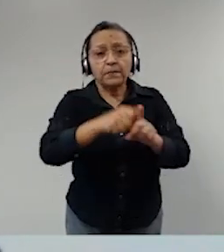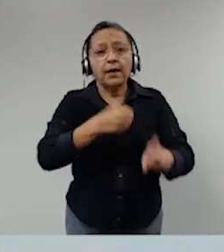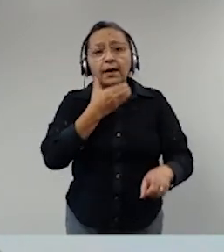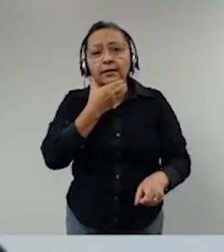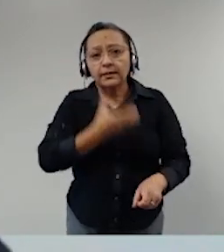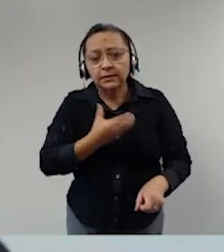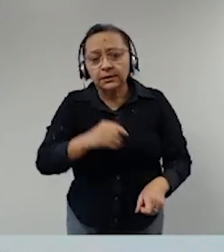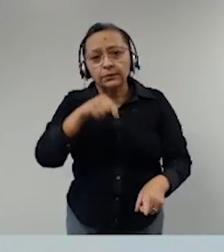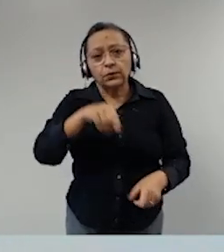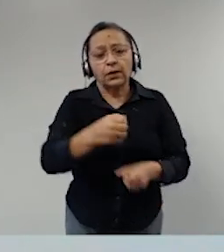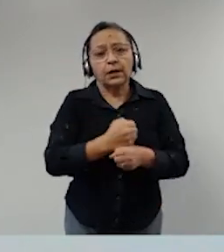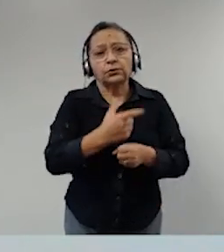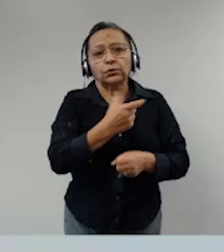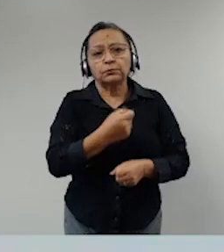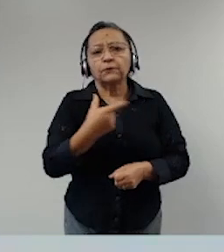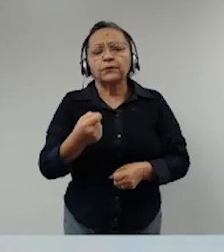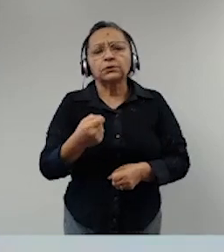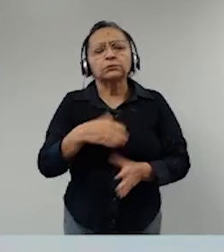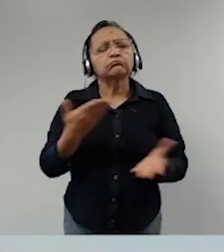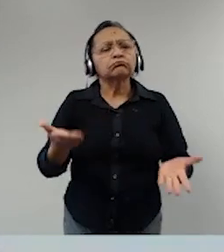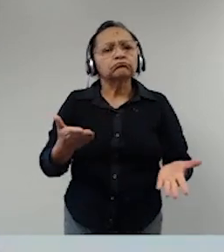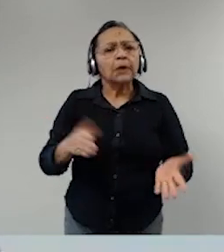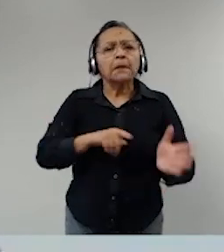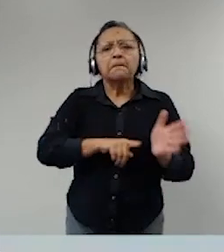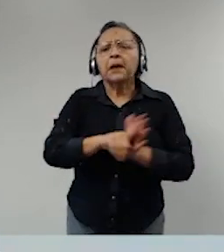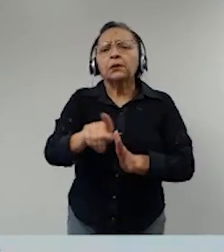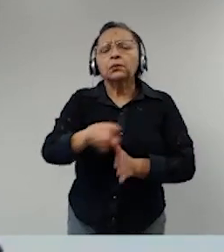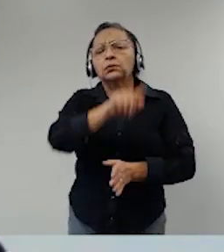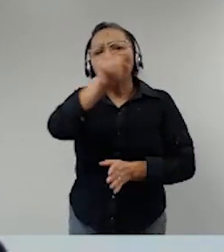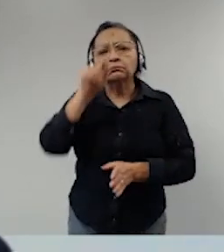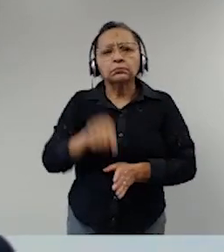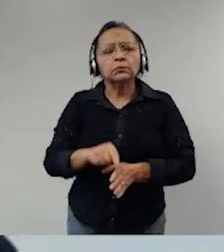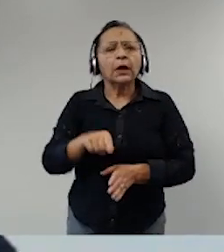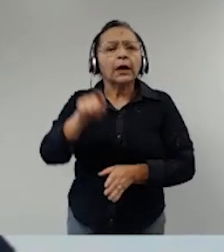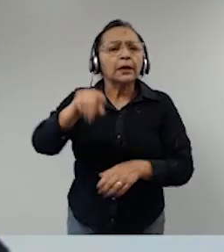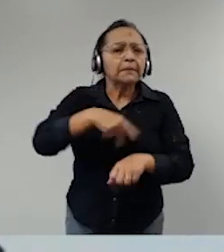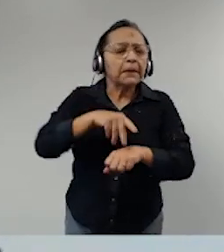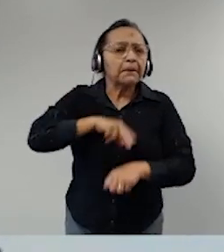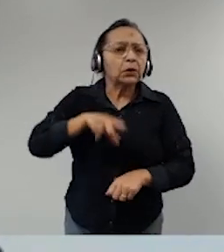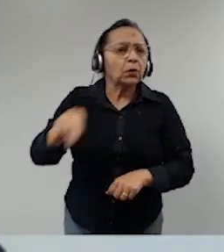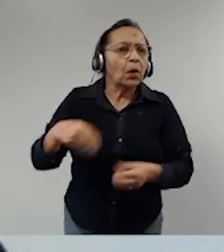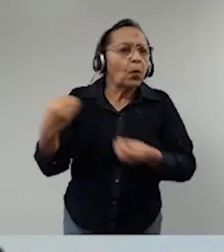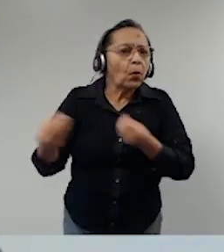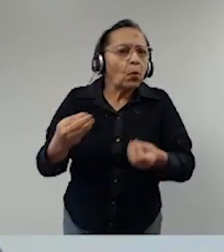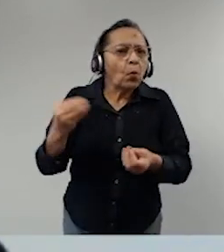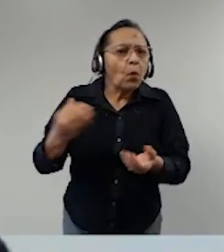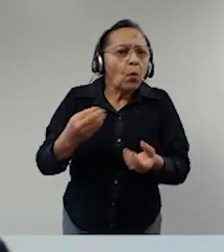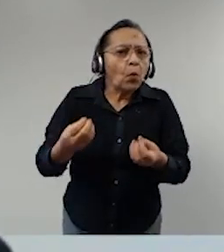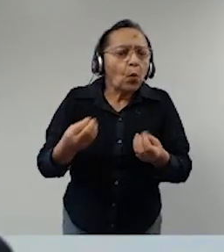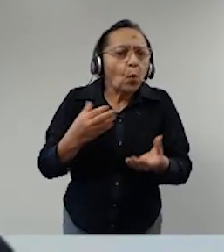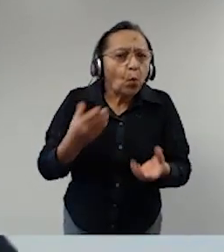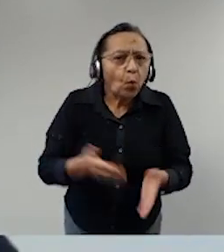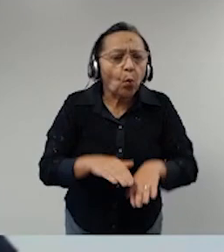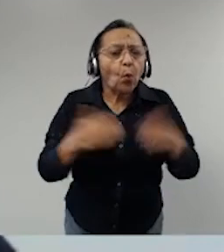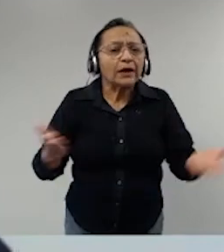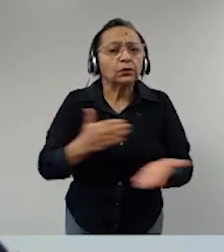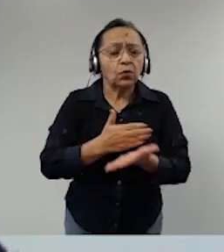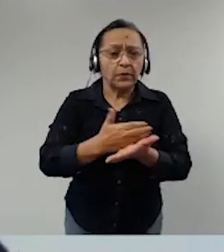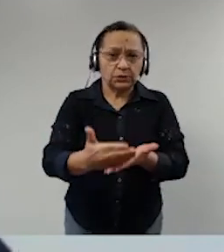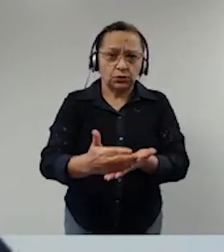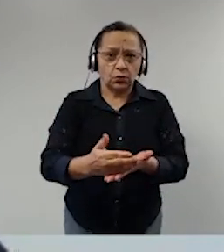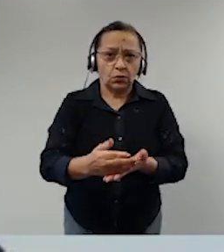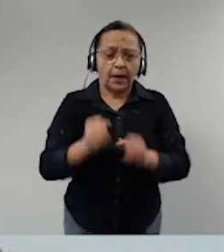Em Portugal, a minha pergunta é a seguinte: quando se deu o início desse problema e como este impactou